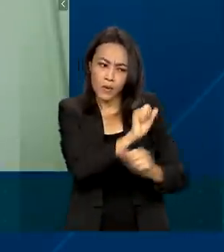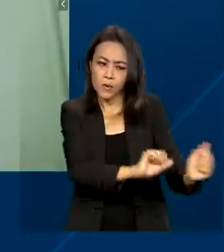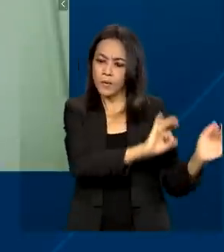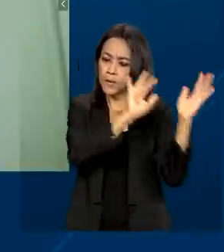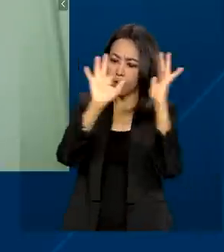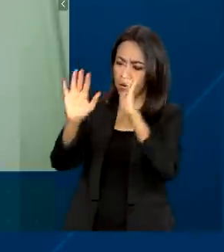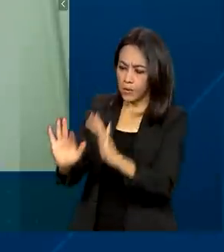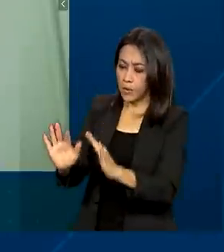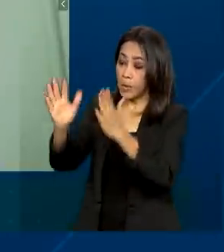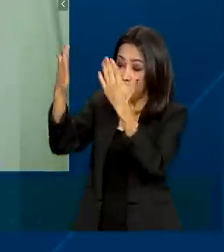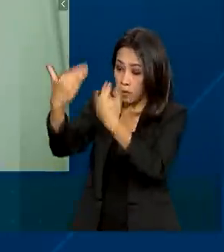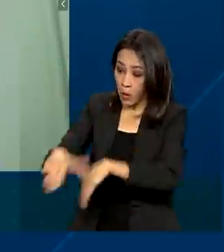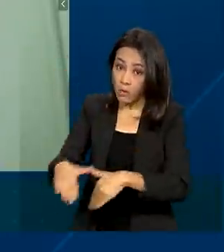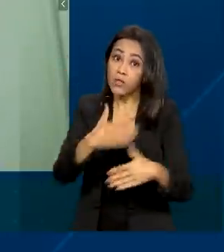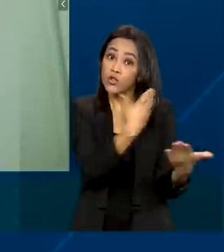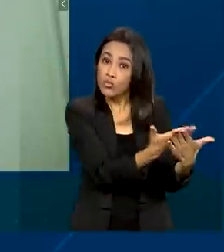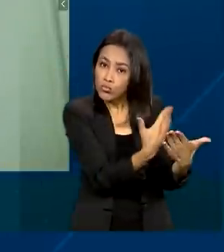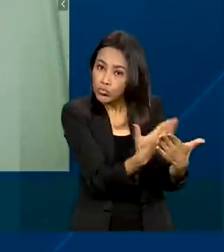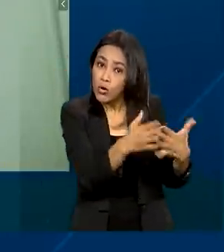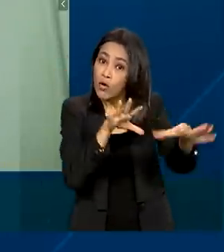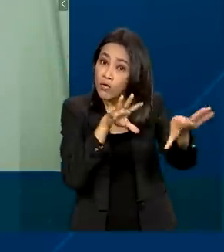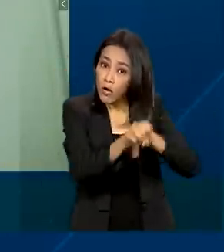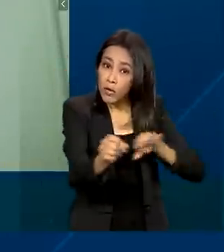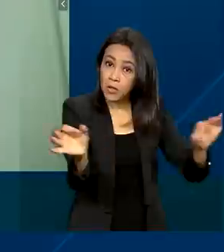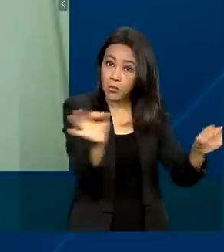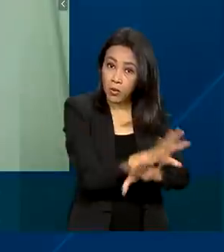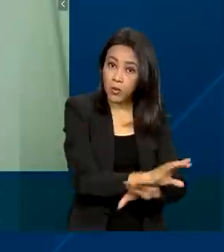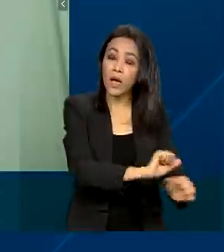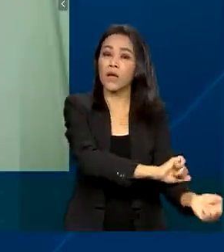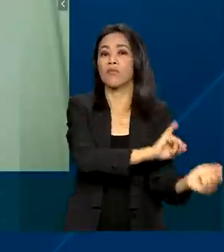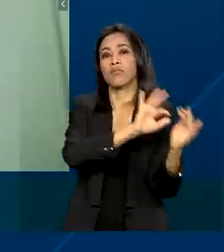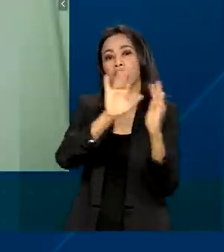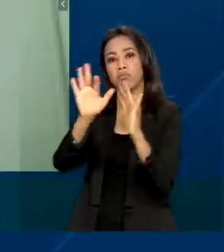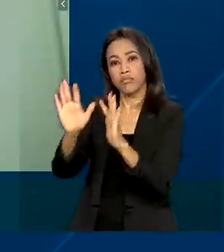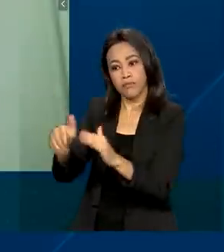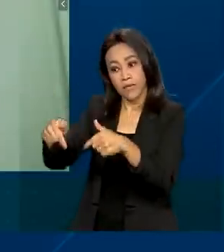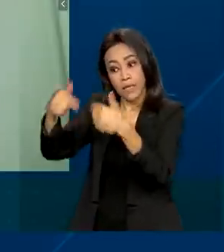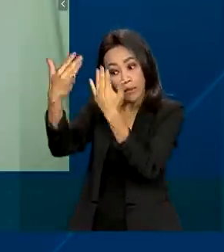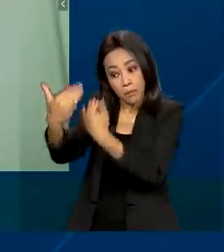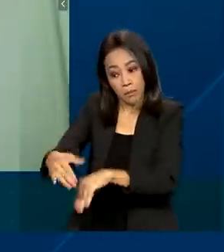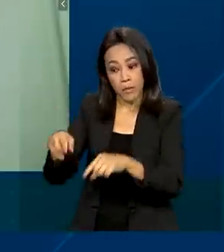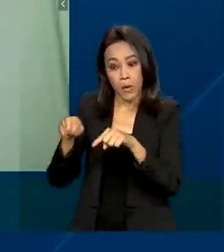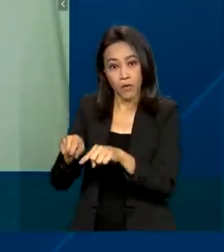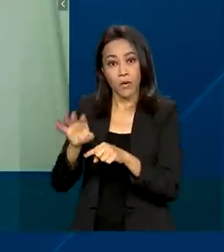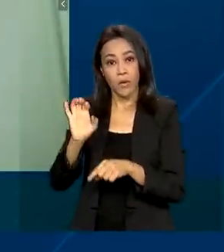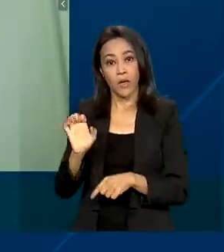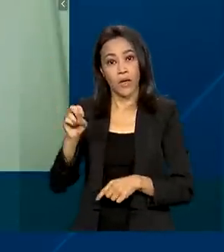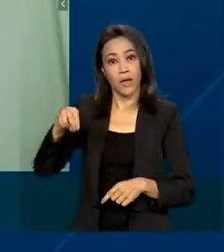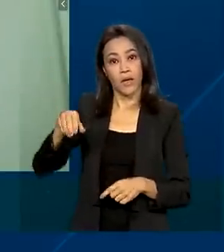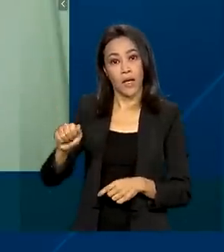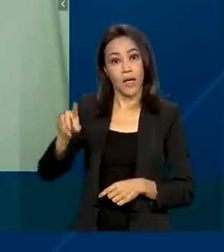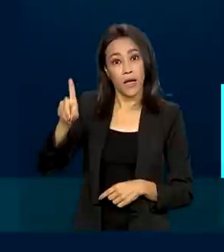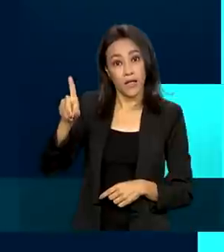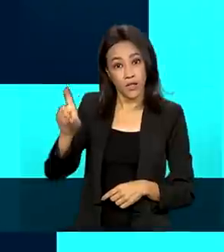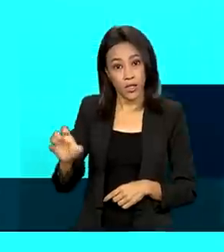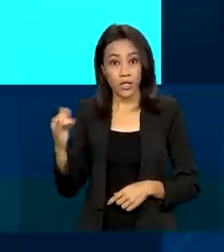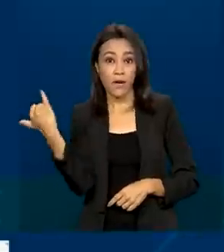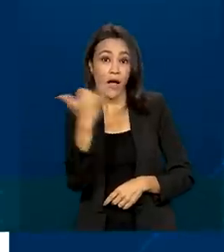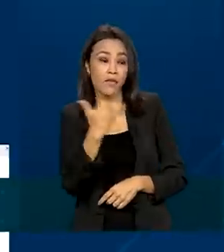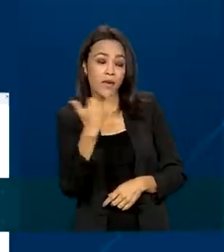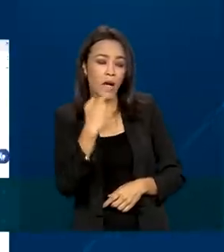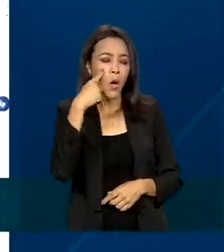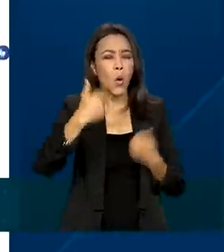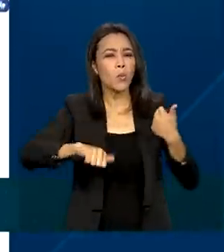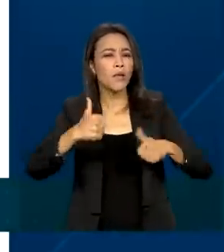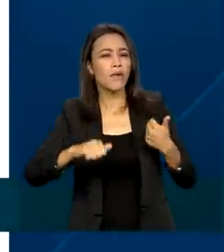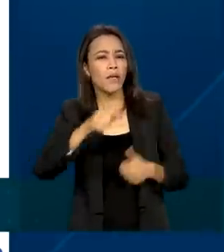concluir o seu curso, né? E essa nota, ela vai dizer qual é o seu desempenho. Antes da prova,